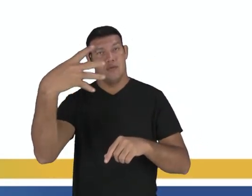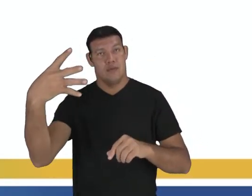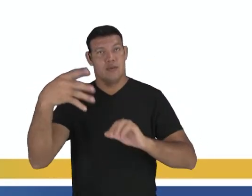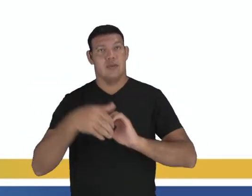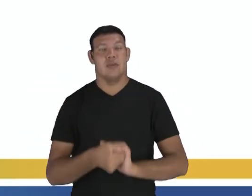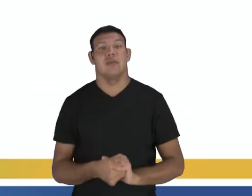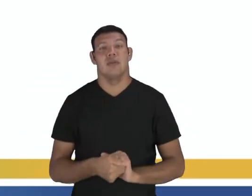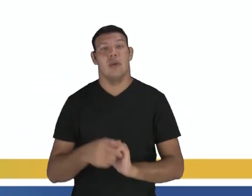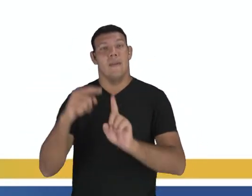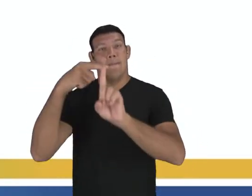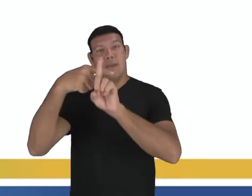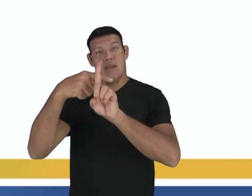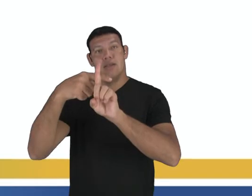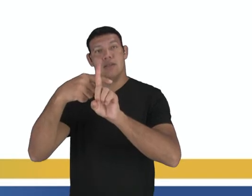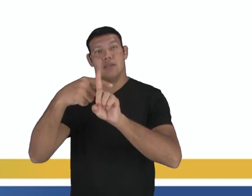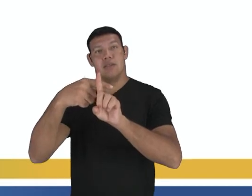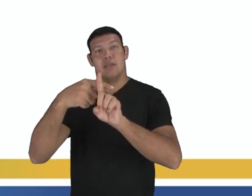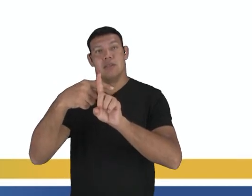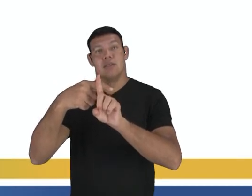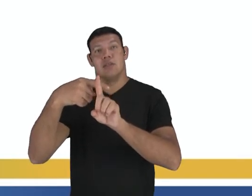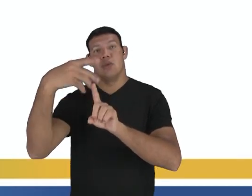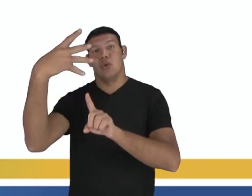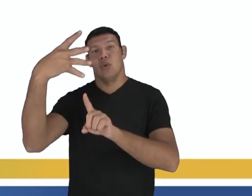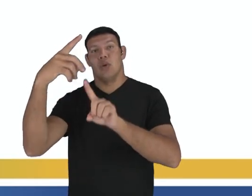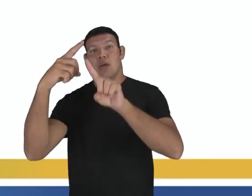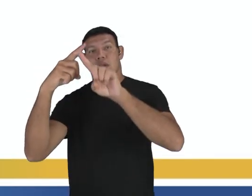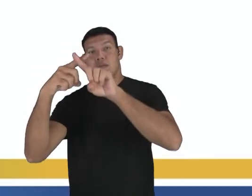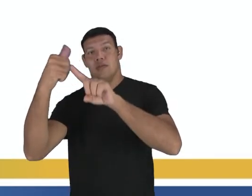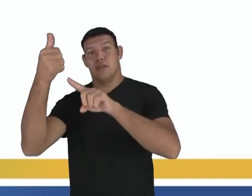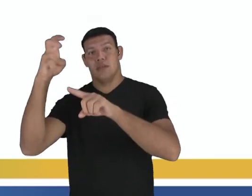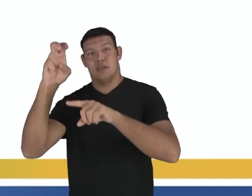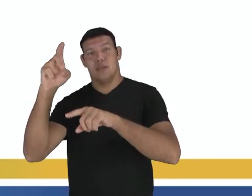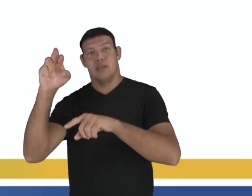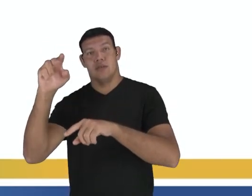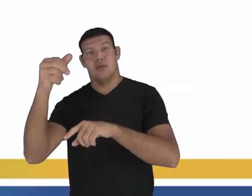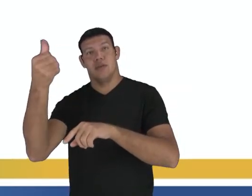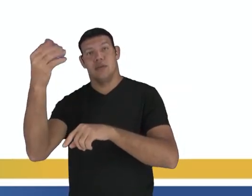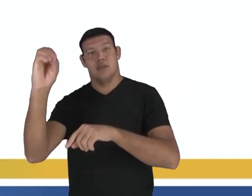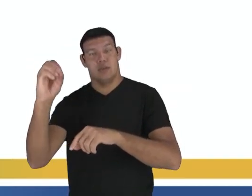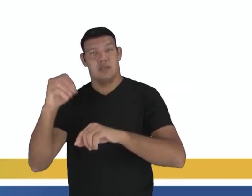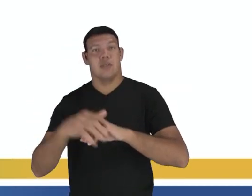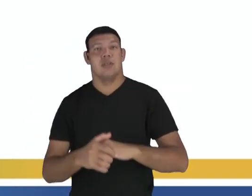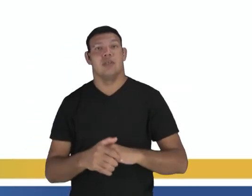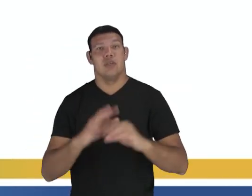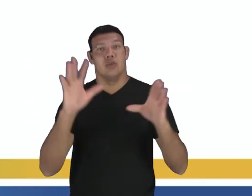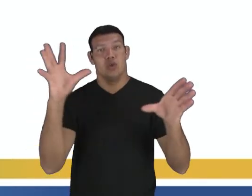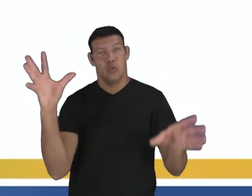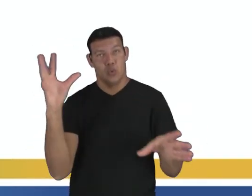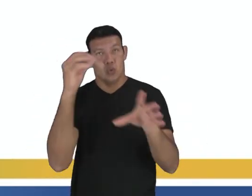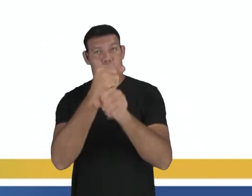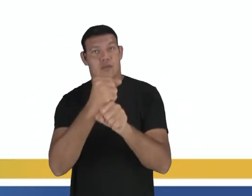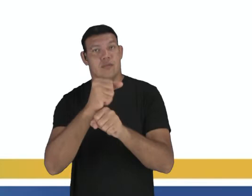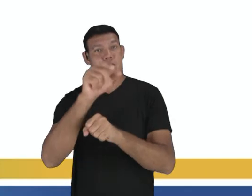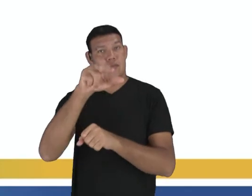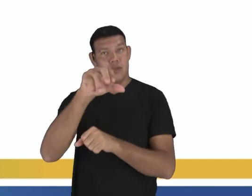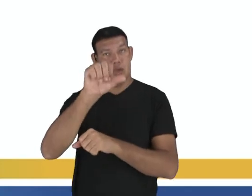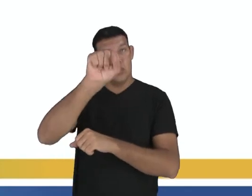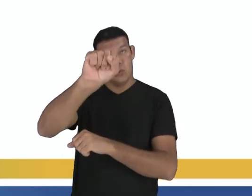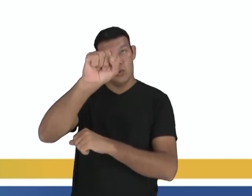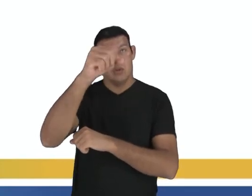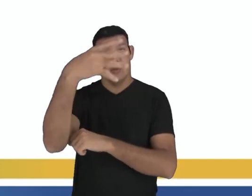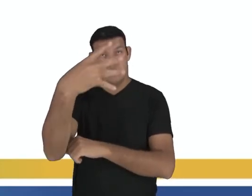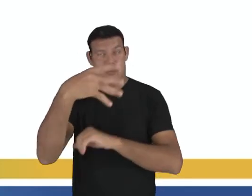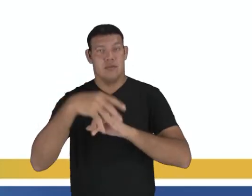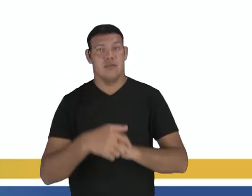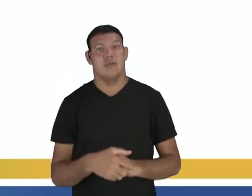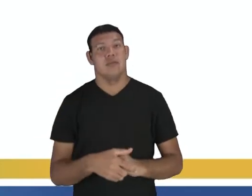15, 60. 24 mais 60, 84. Portanto, nessa loja, tem